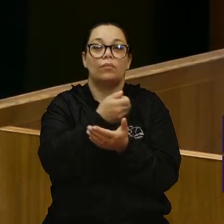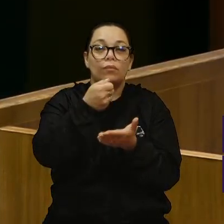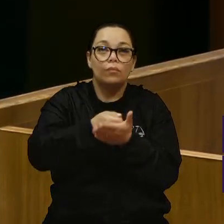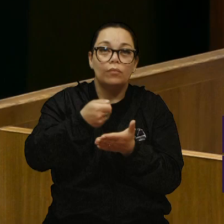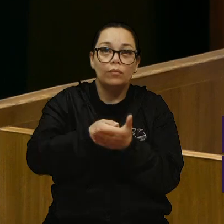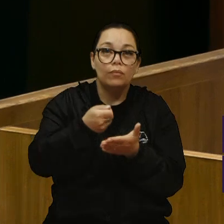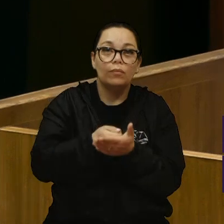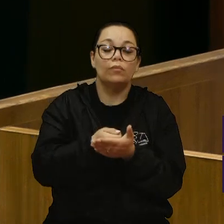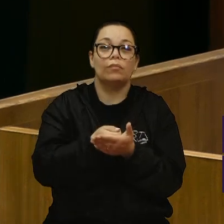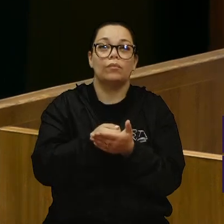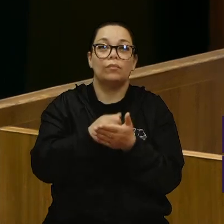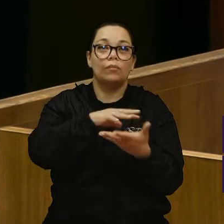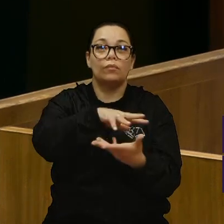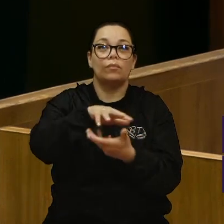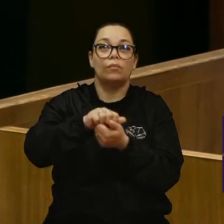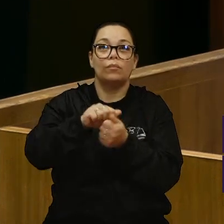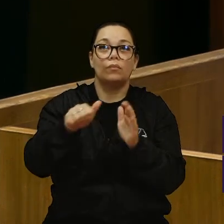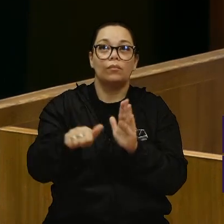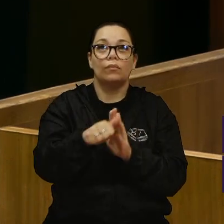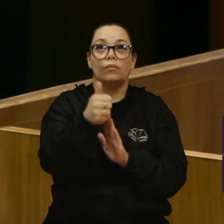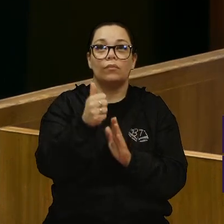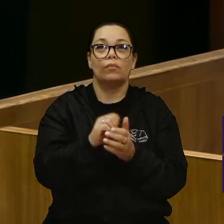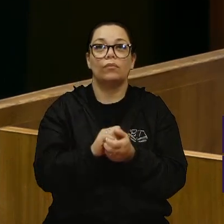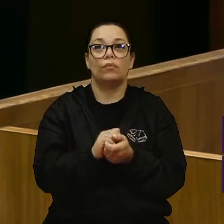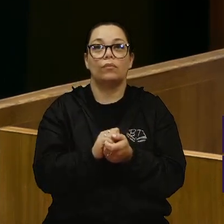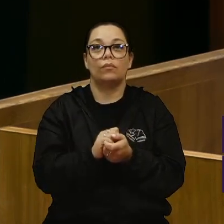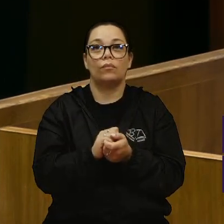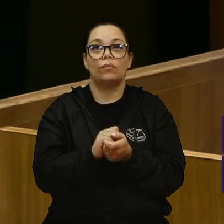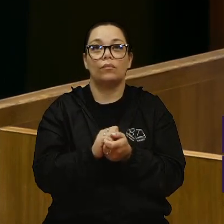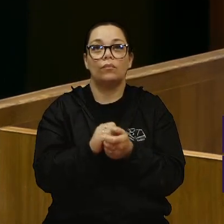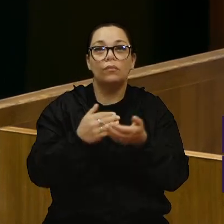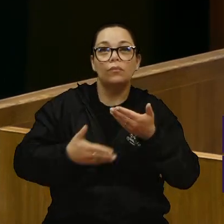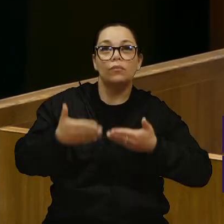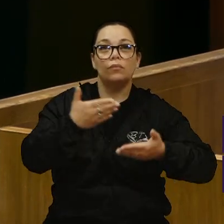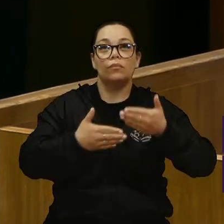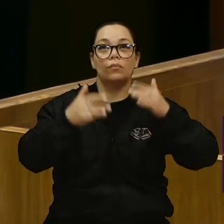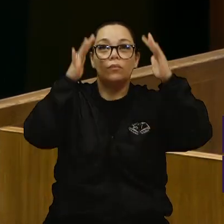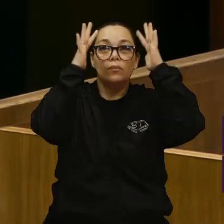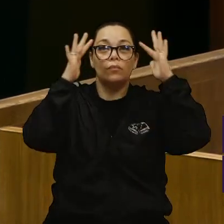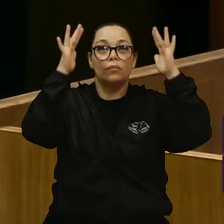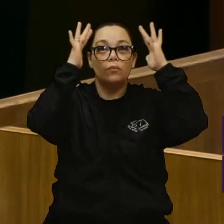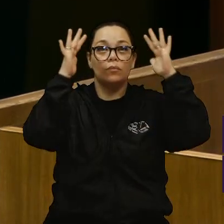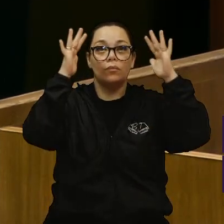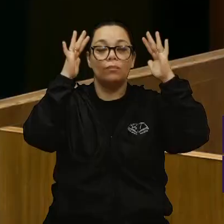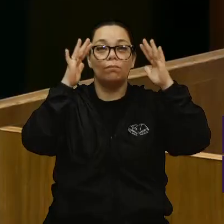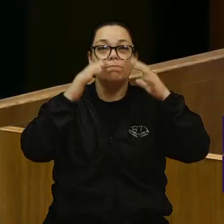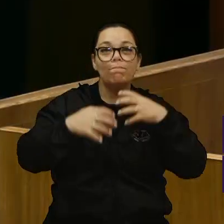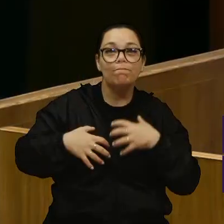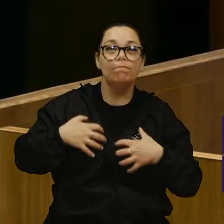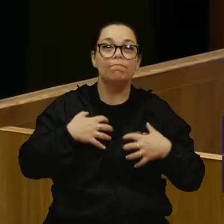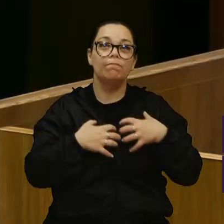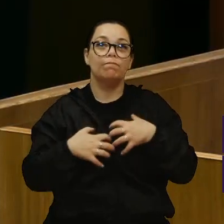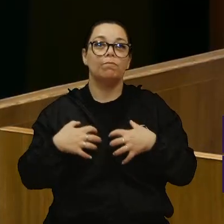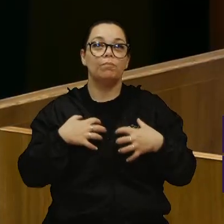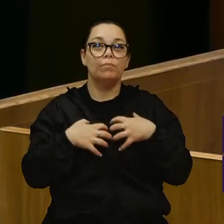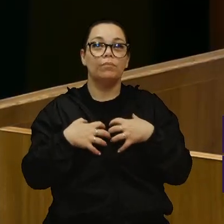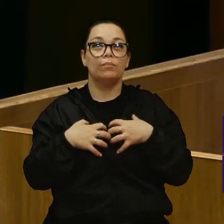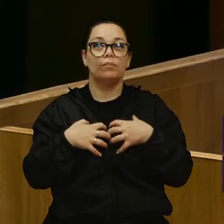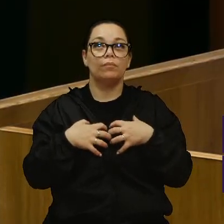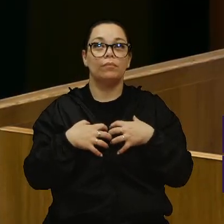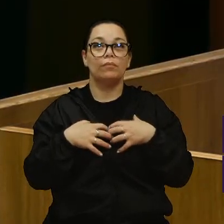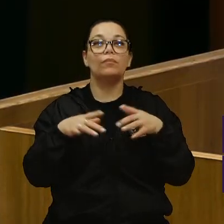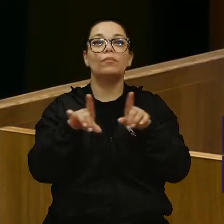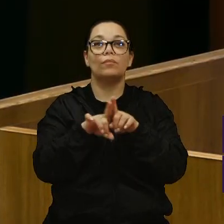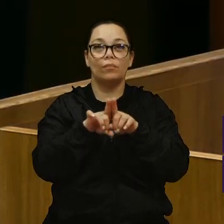lutas por um mundo melhor, que partilha comigo sonhos, angústias, mas